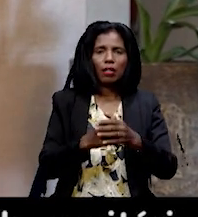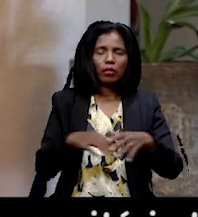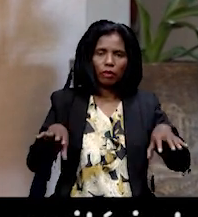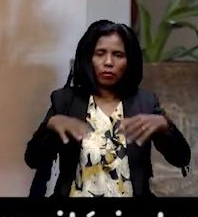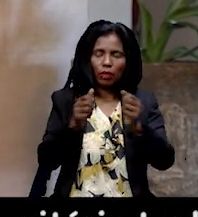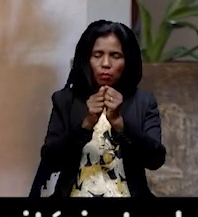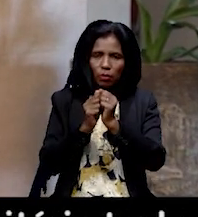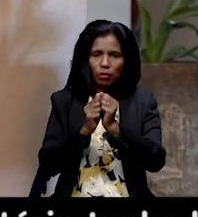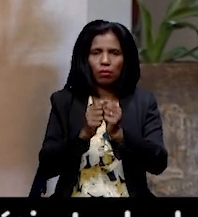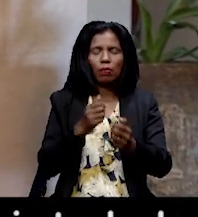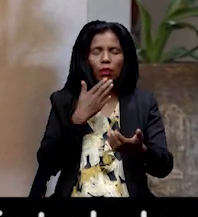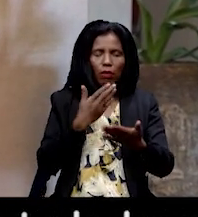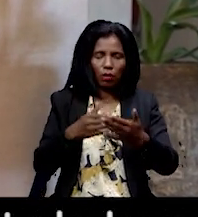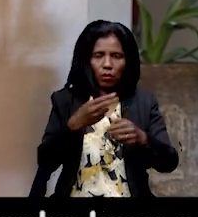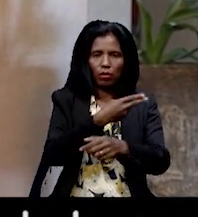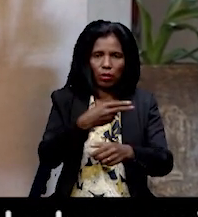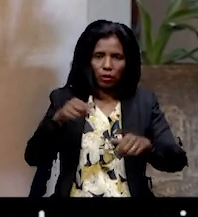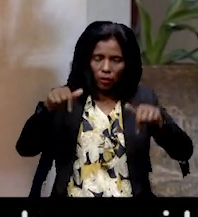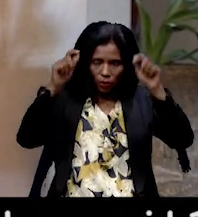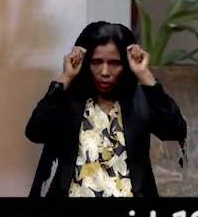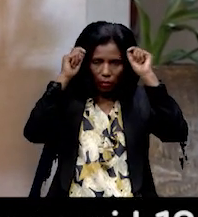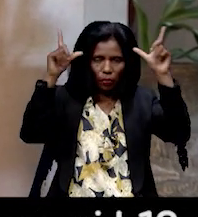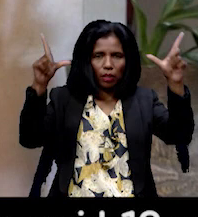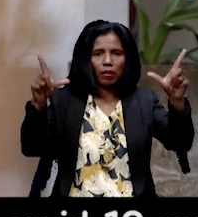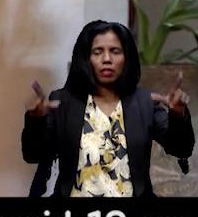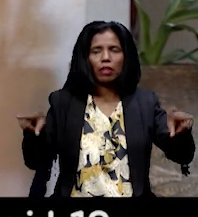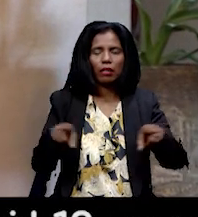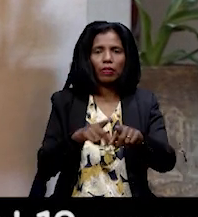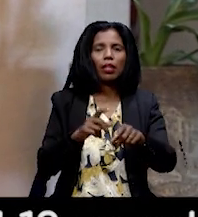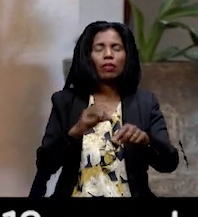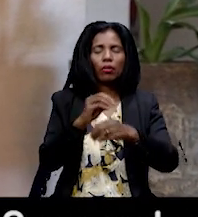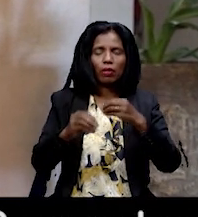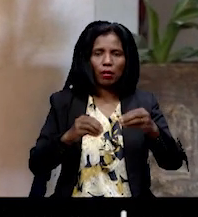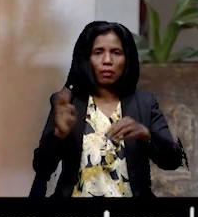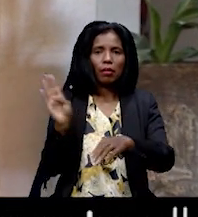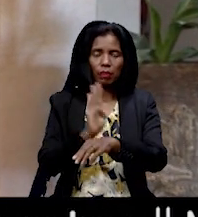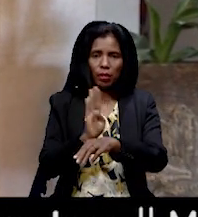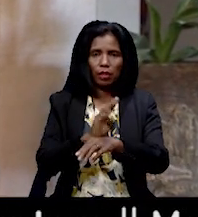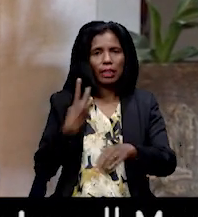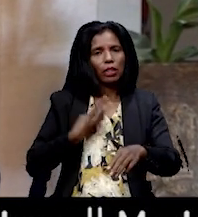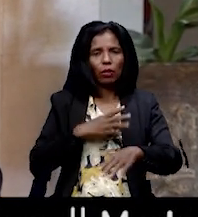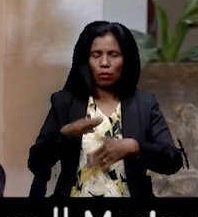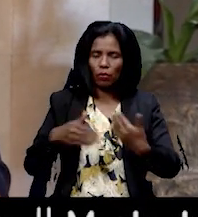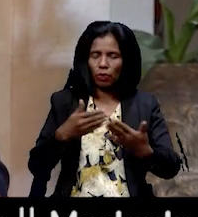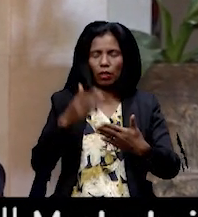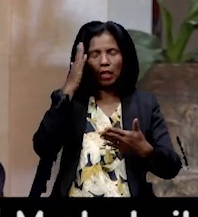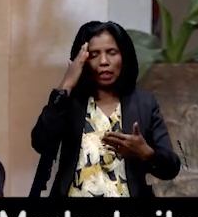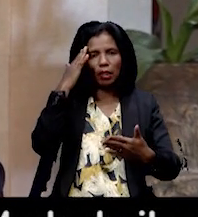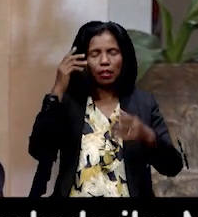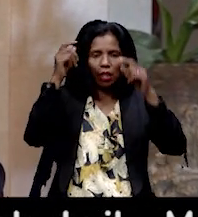cooperação bilateral entre Indonésia e Timor Leste e livre área comércio. Também todo tatene katak a Timor